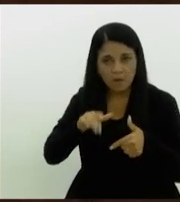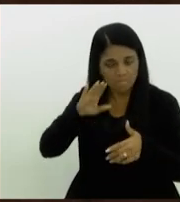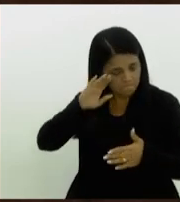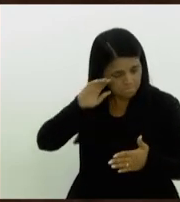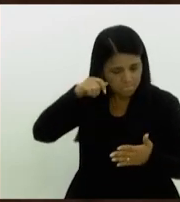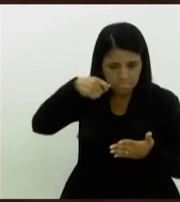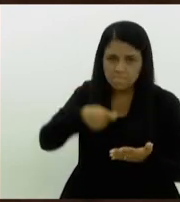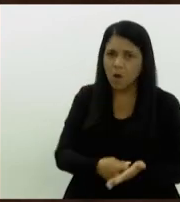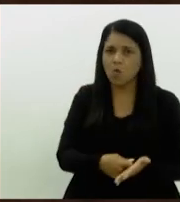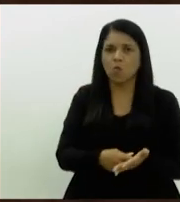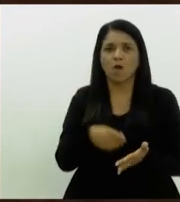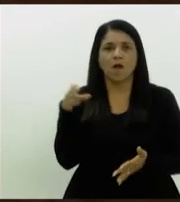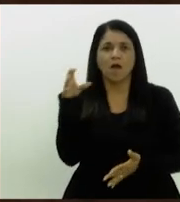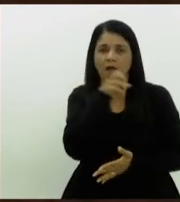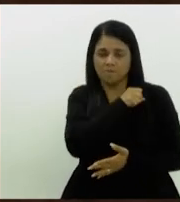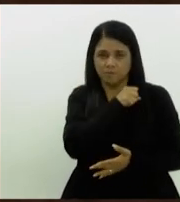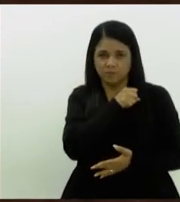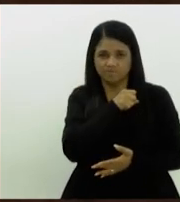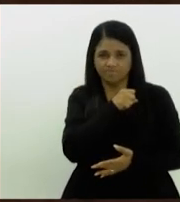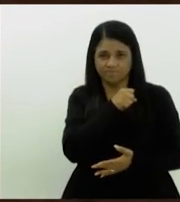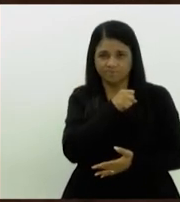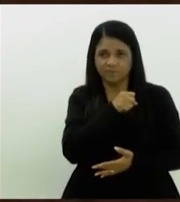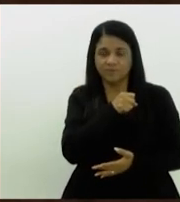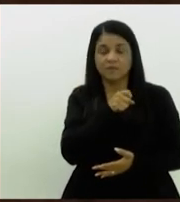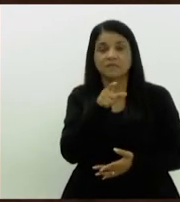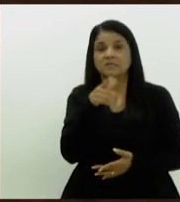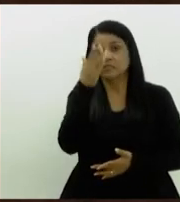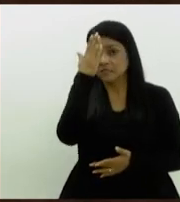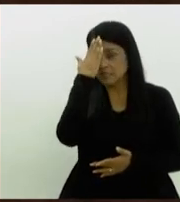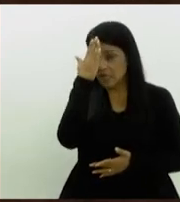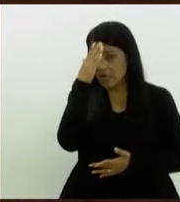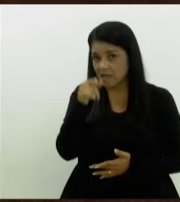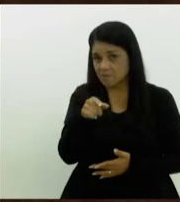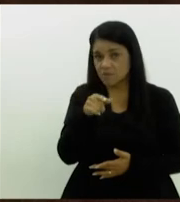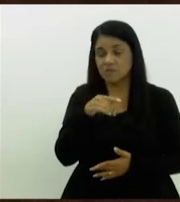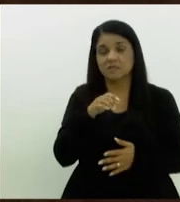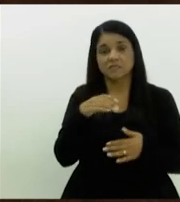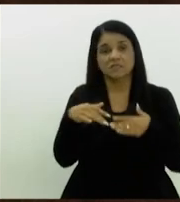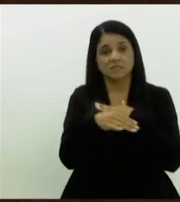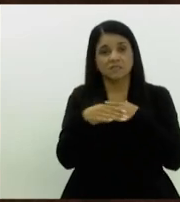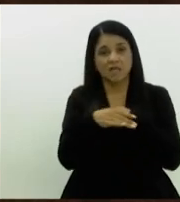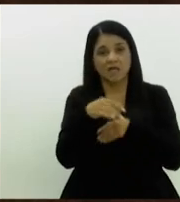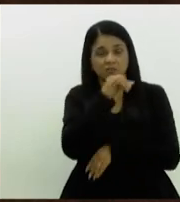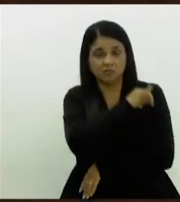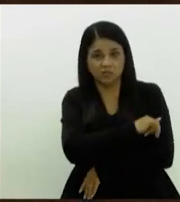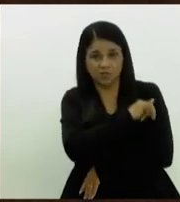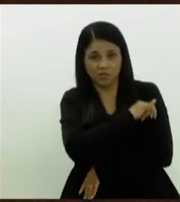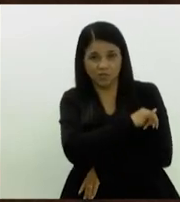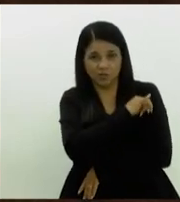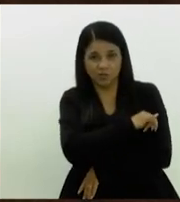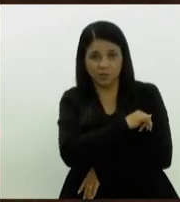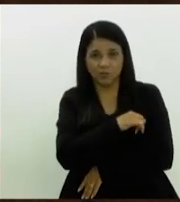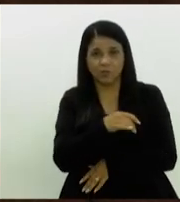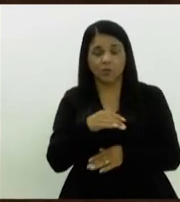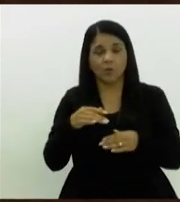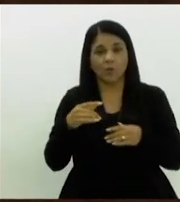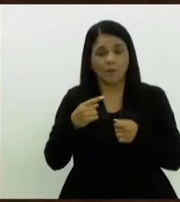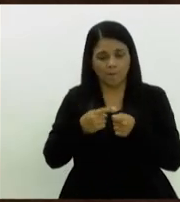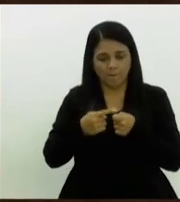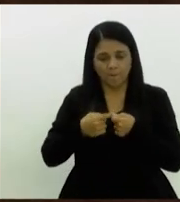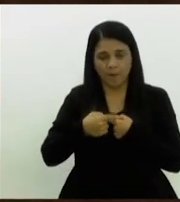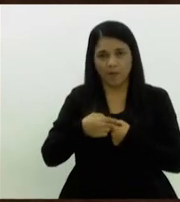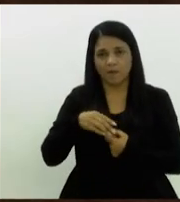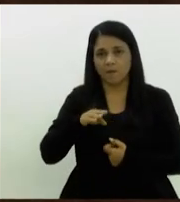e rápida. Não sei se o senhor sabe, na cidade do Rio de Janeiro, exatamente no bairro de Brás